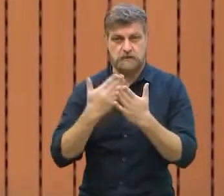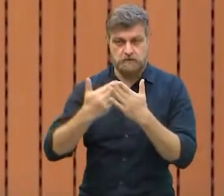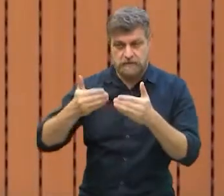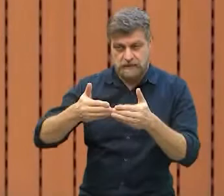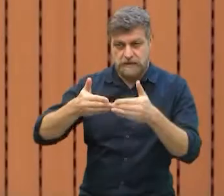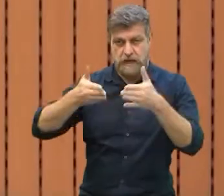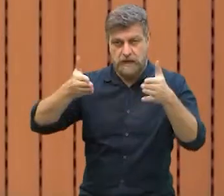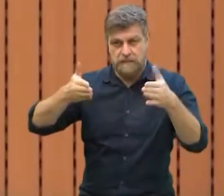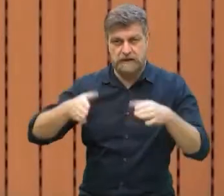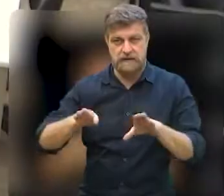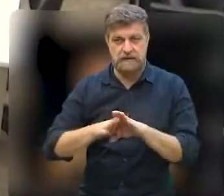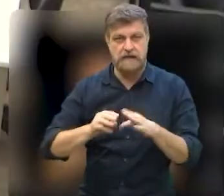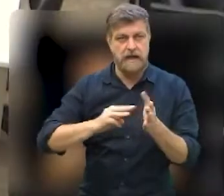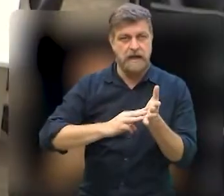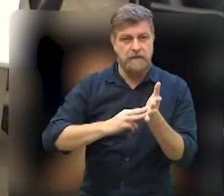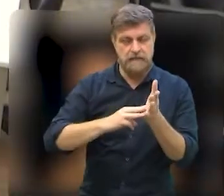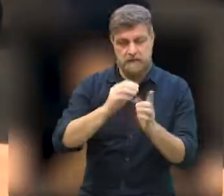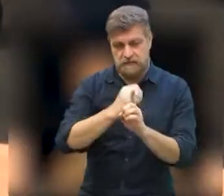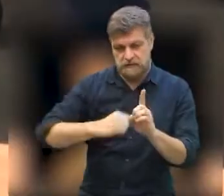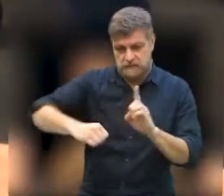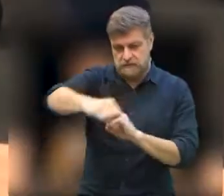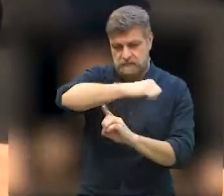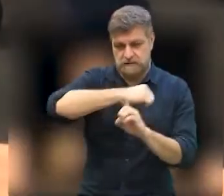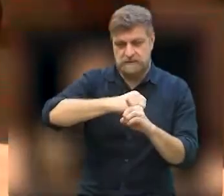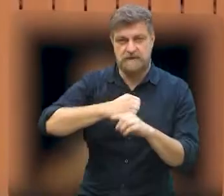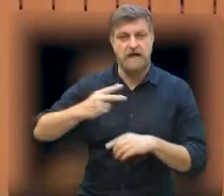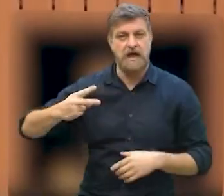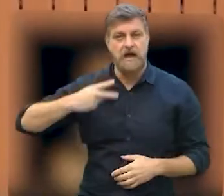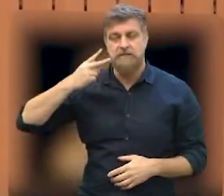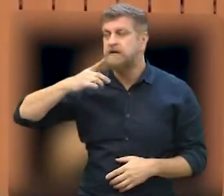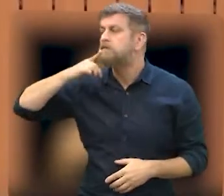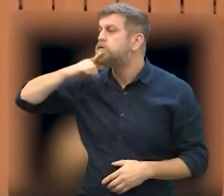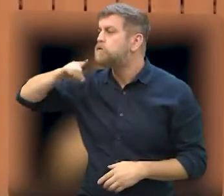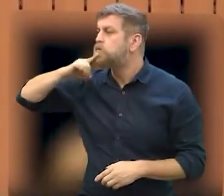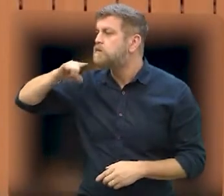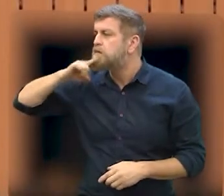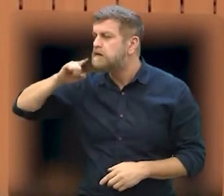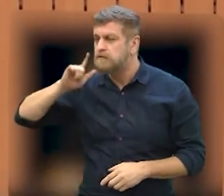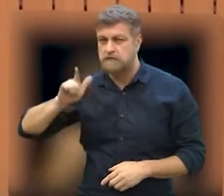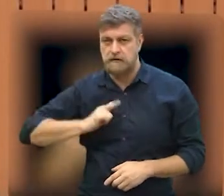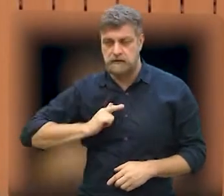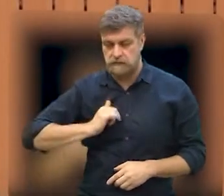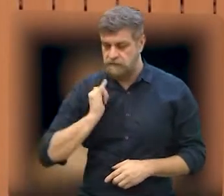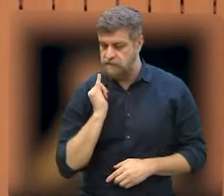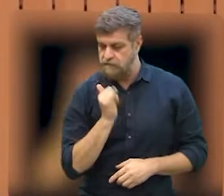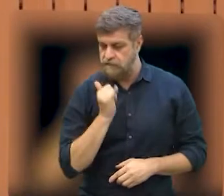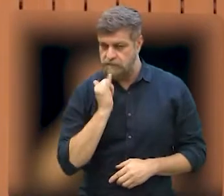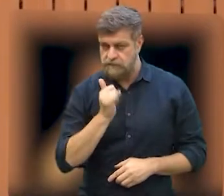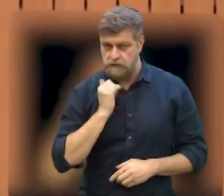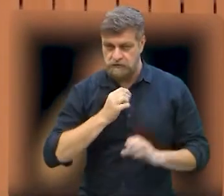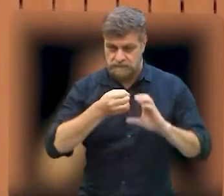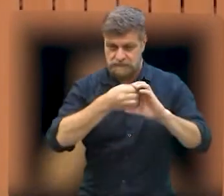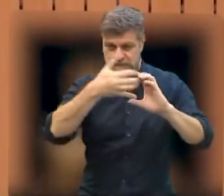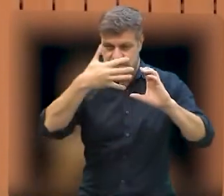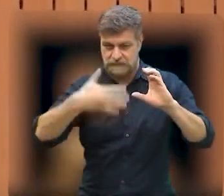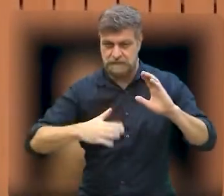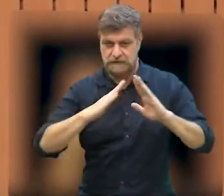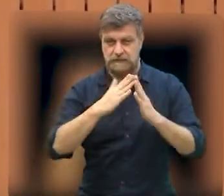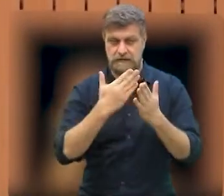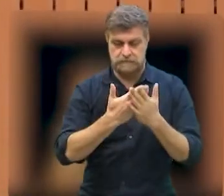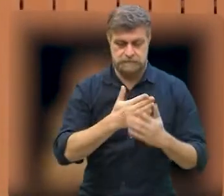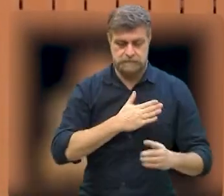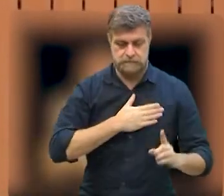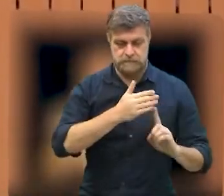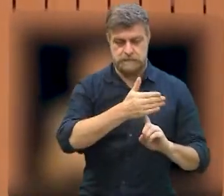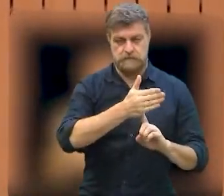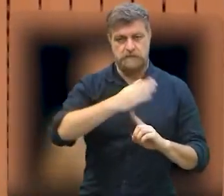Movimento Escolas Abertas, membros da sociedade e o vereador Eduardo Magoga, que ressaltou uma das